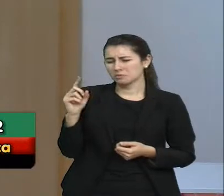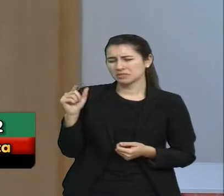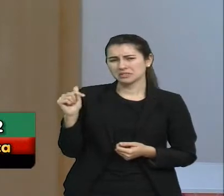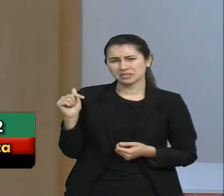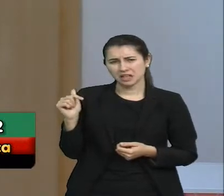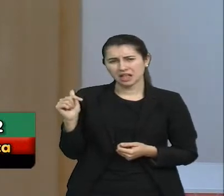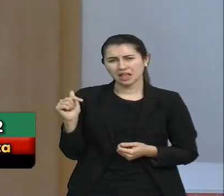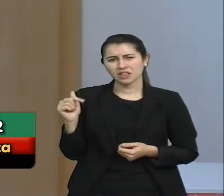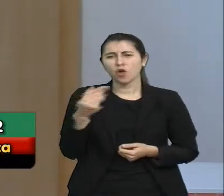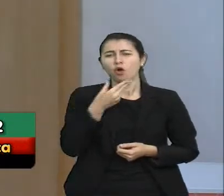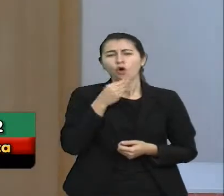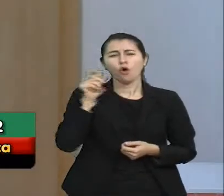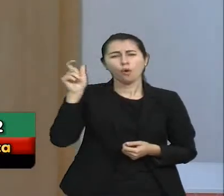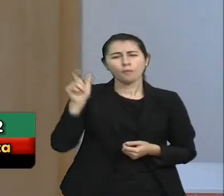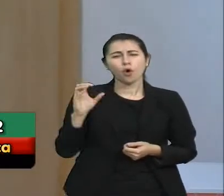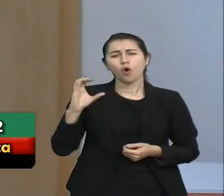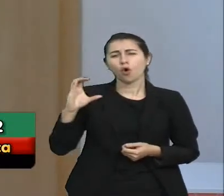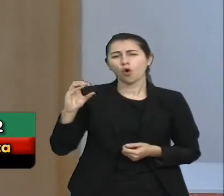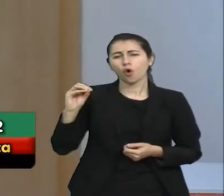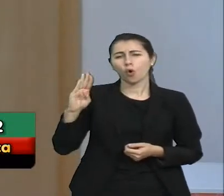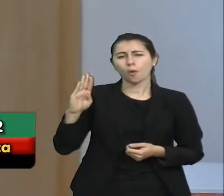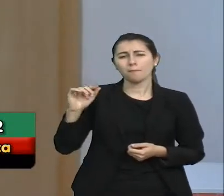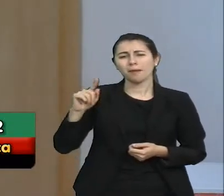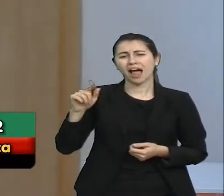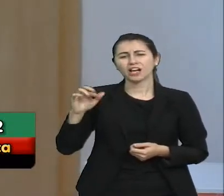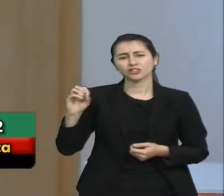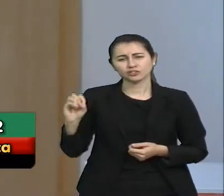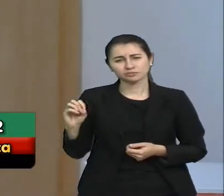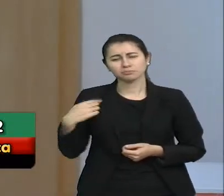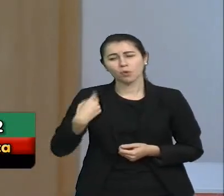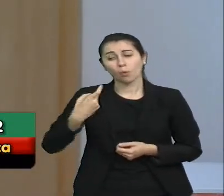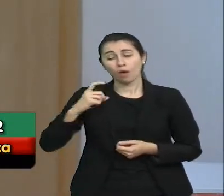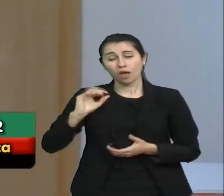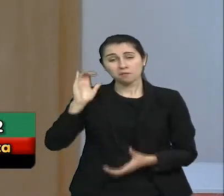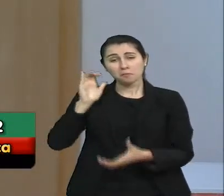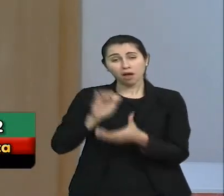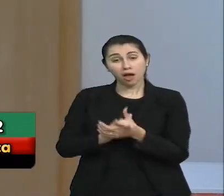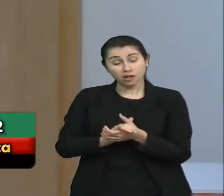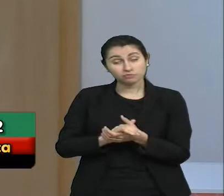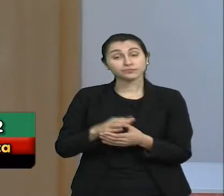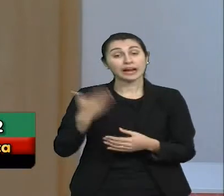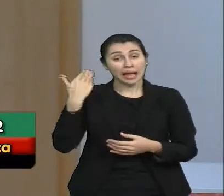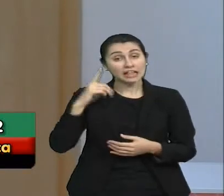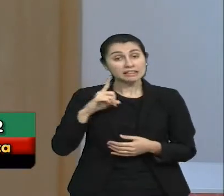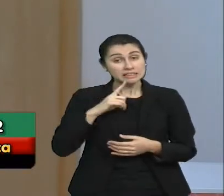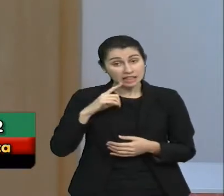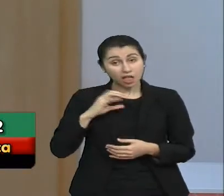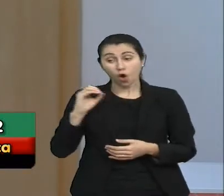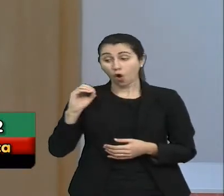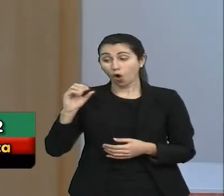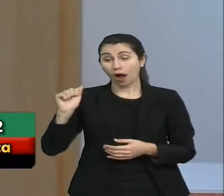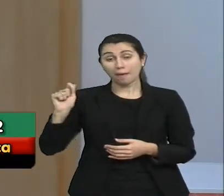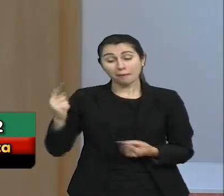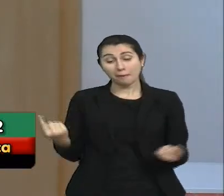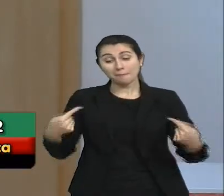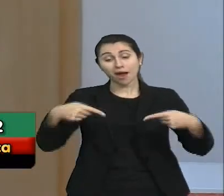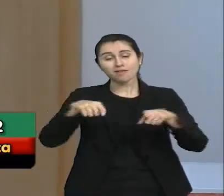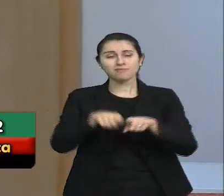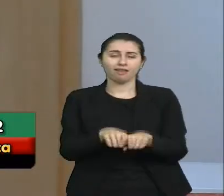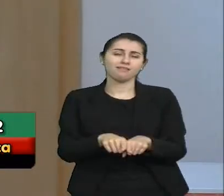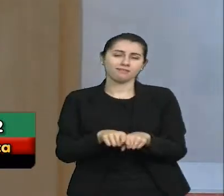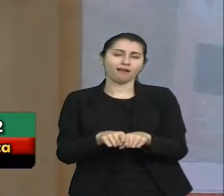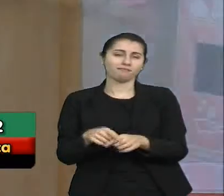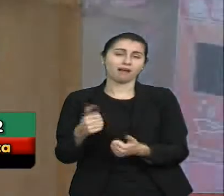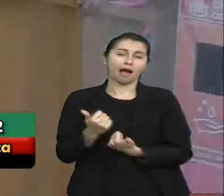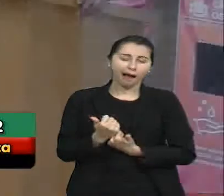ex-marido, um amigo, uma pessoa fantástica. Nós tínhamos o apoio da OAB dentro do fórum e grandes outros poderes